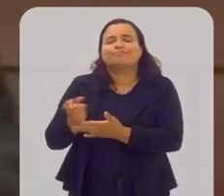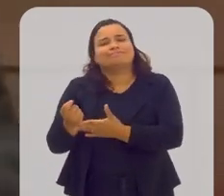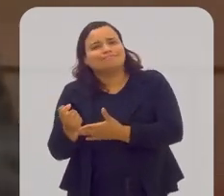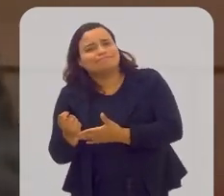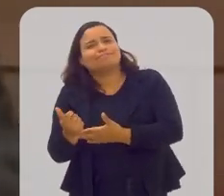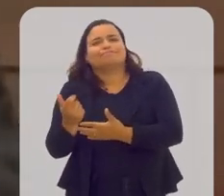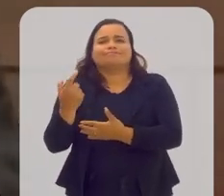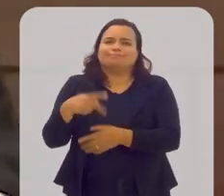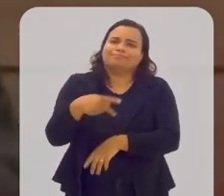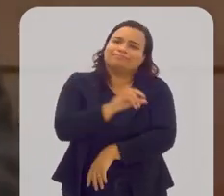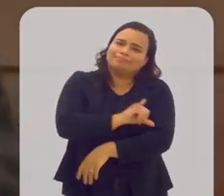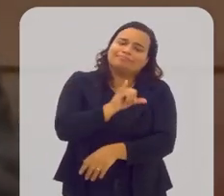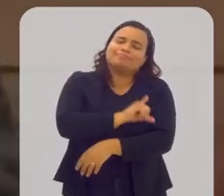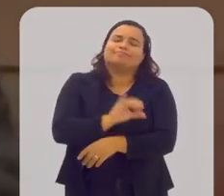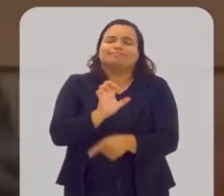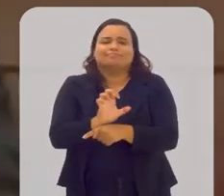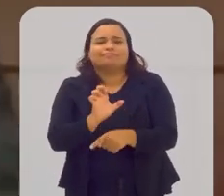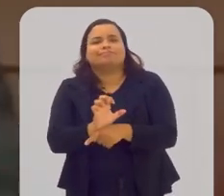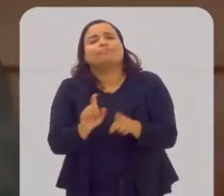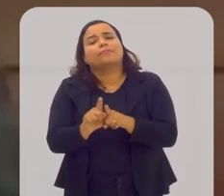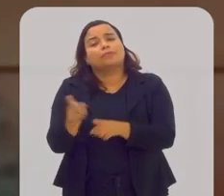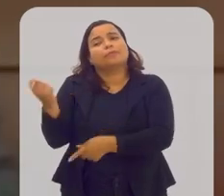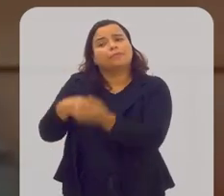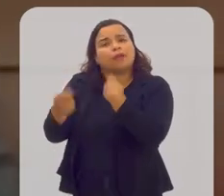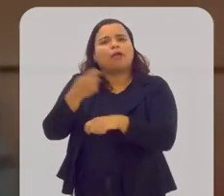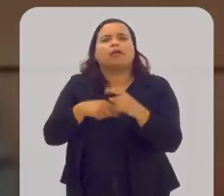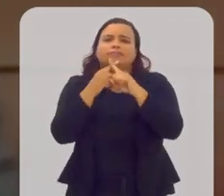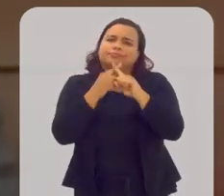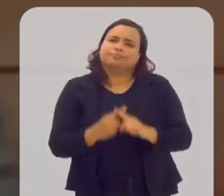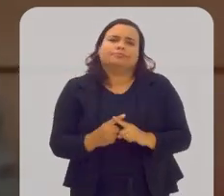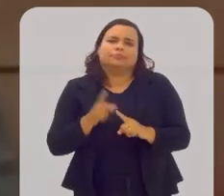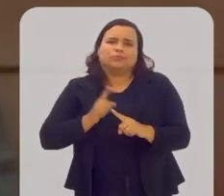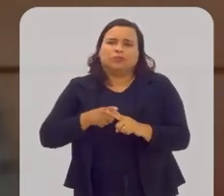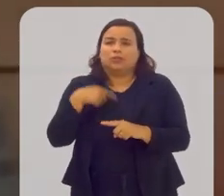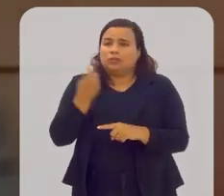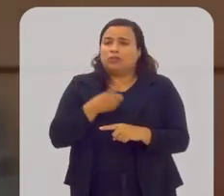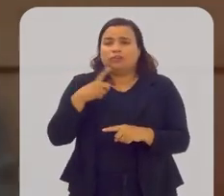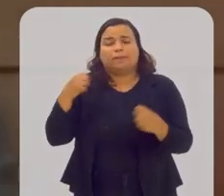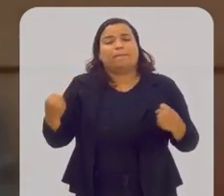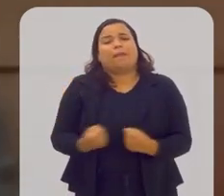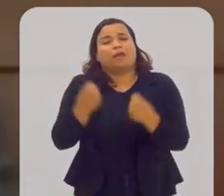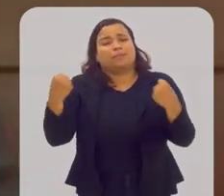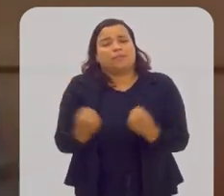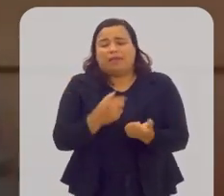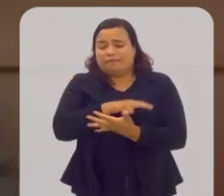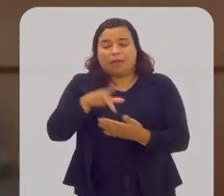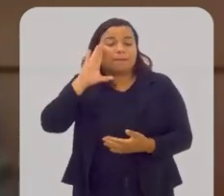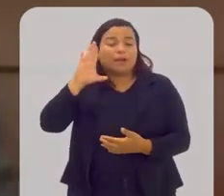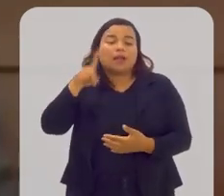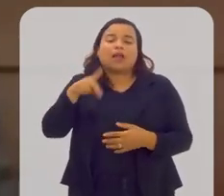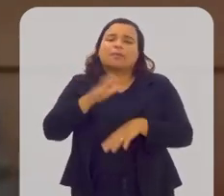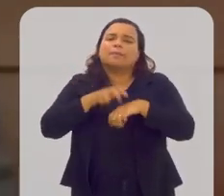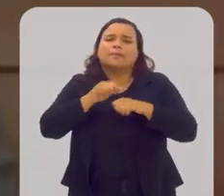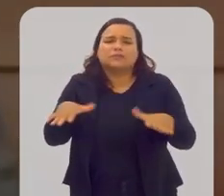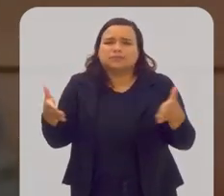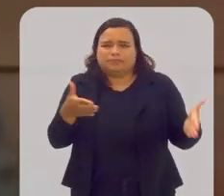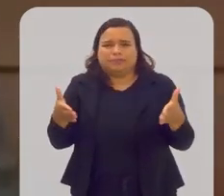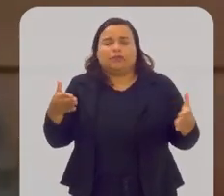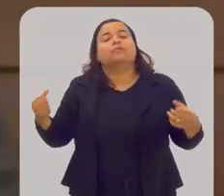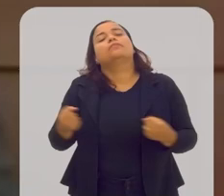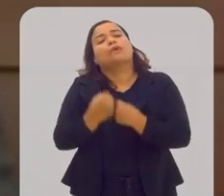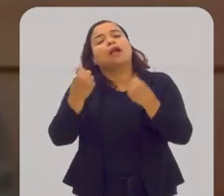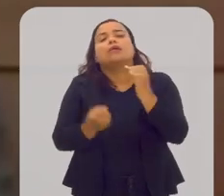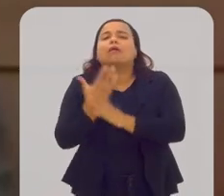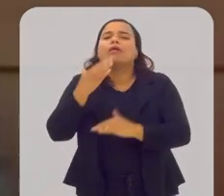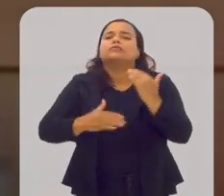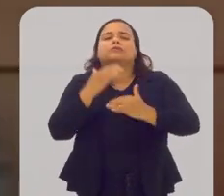incentivos para essa indústria estar no nosso estado, seja também pelo mercado, porque a gente sofreu vários impactos, inclusive da pandemia, que